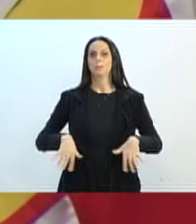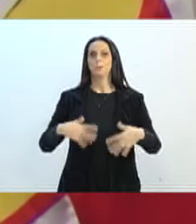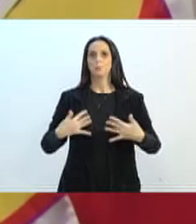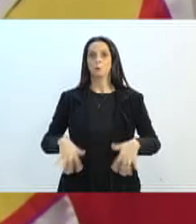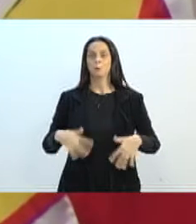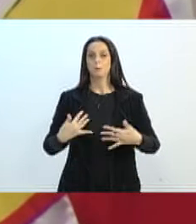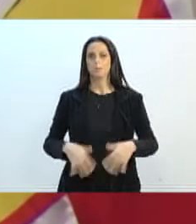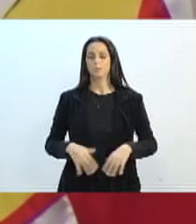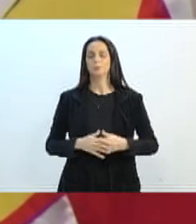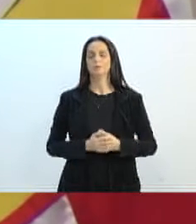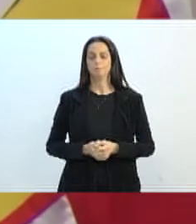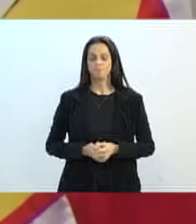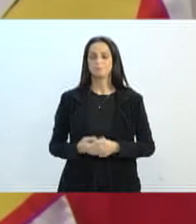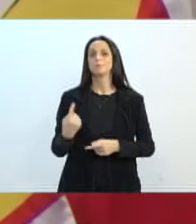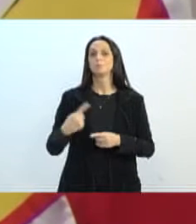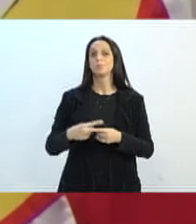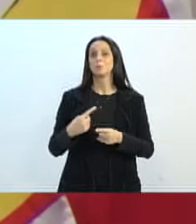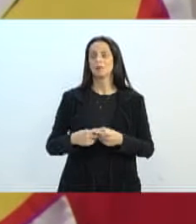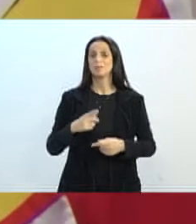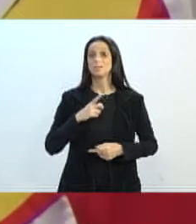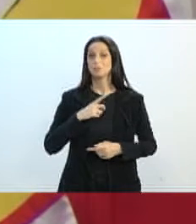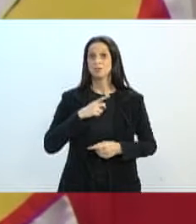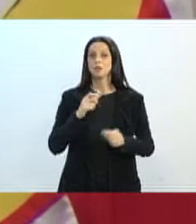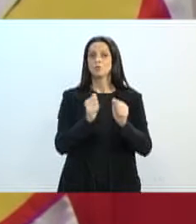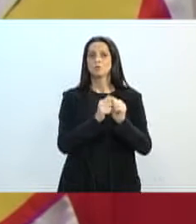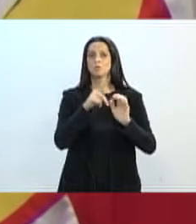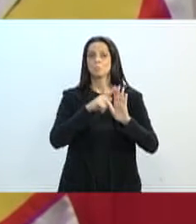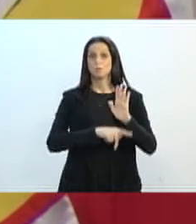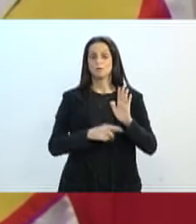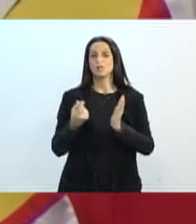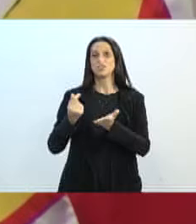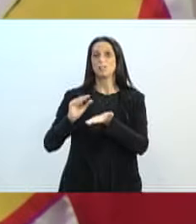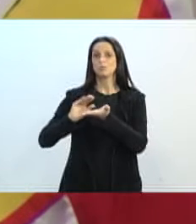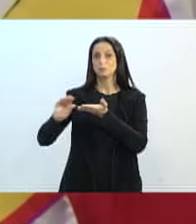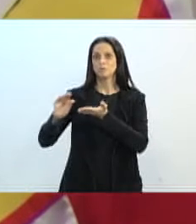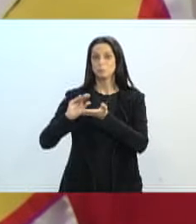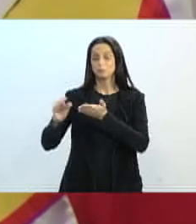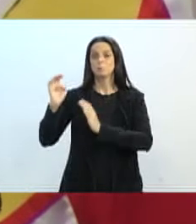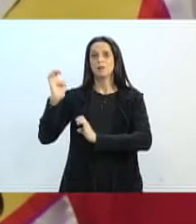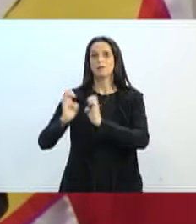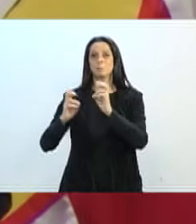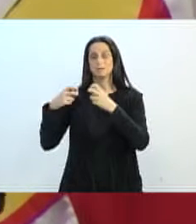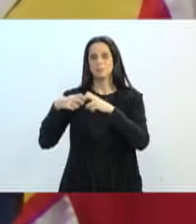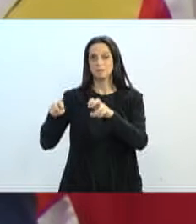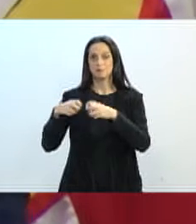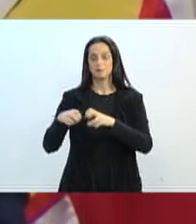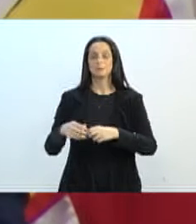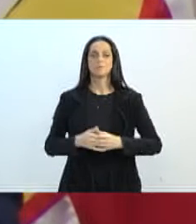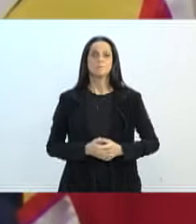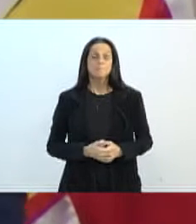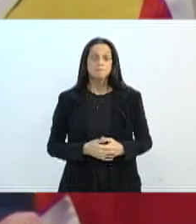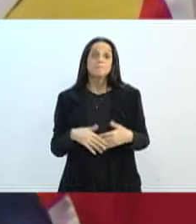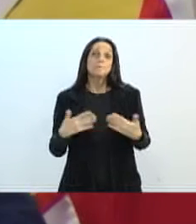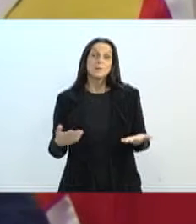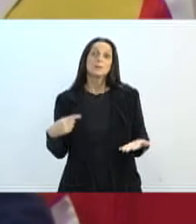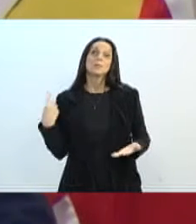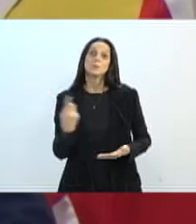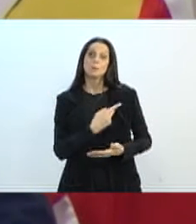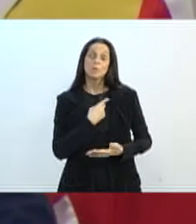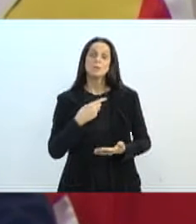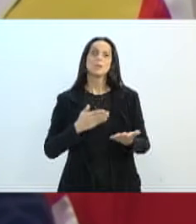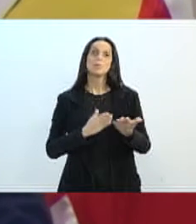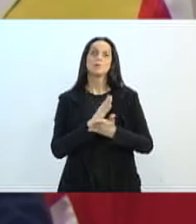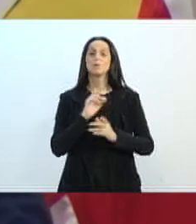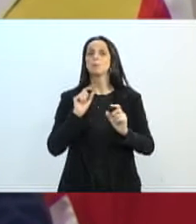recursos de subvenção ao transporte coletivo foram aprovados. Na verdade, nós aprovamos a